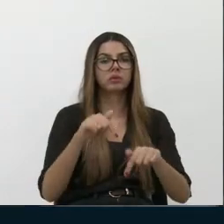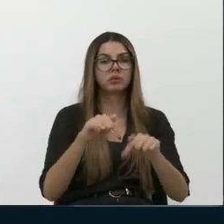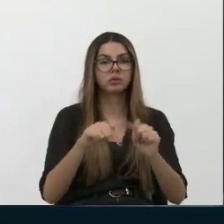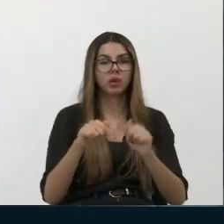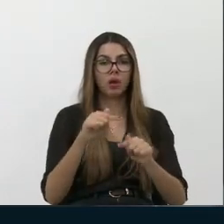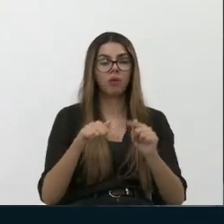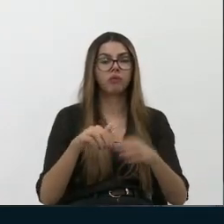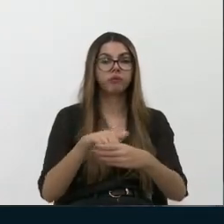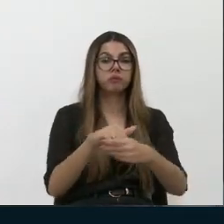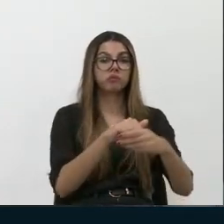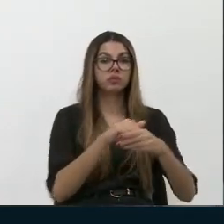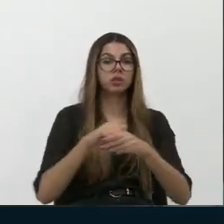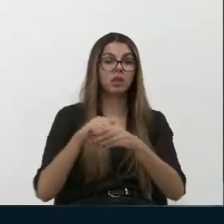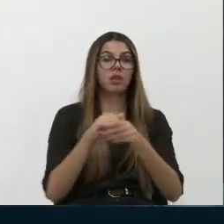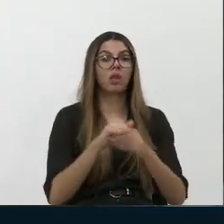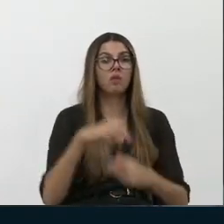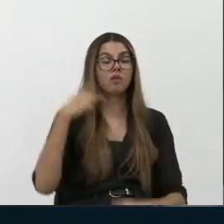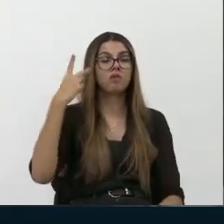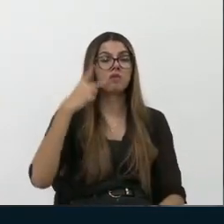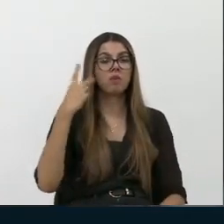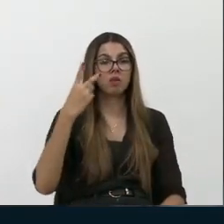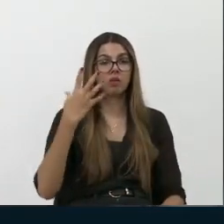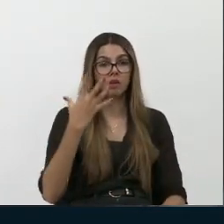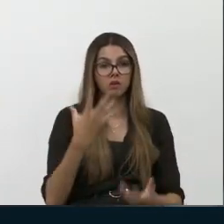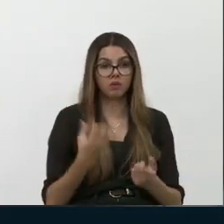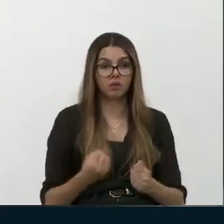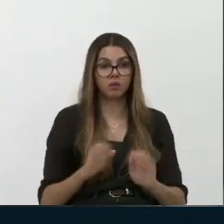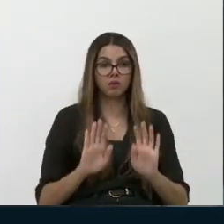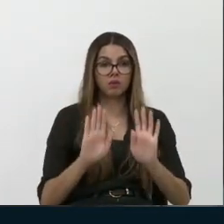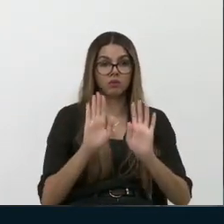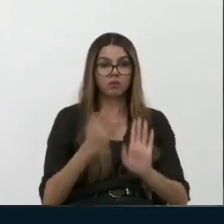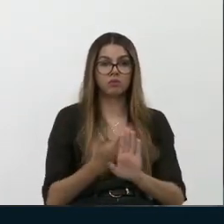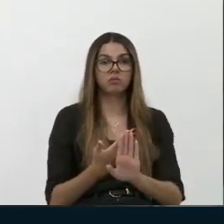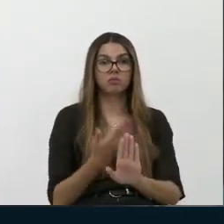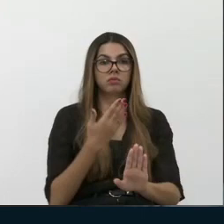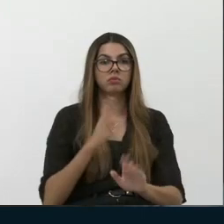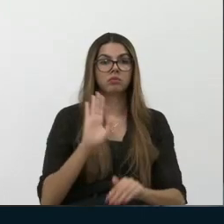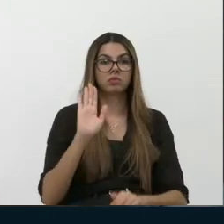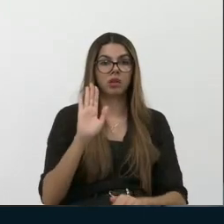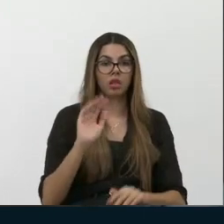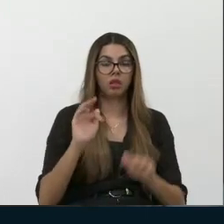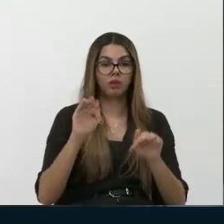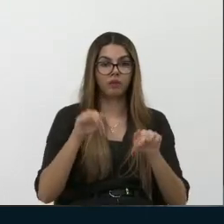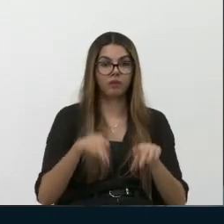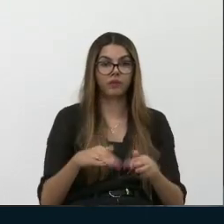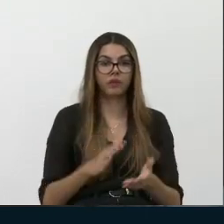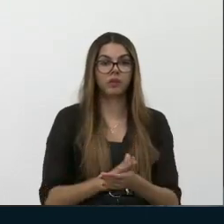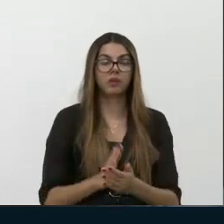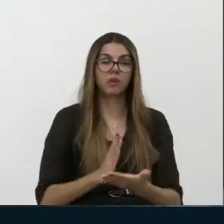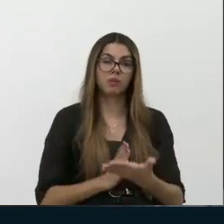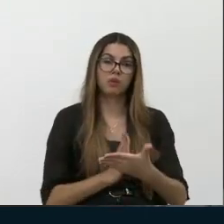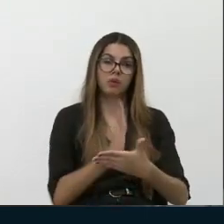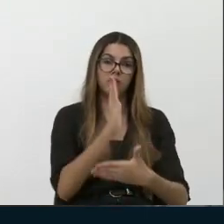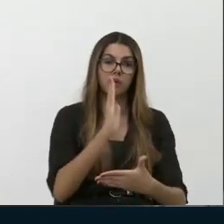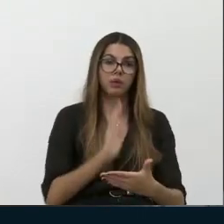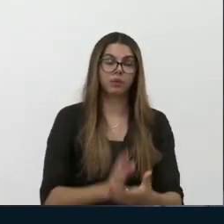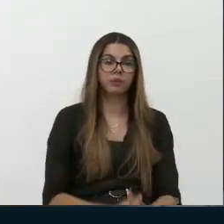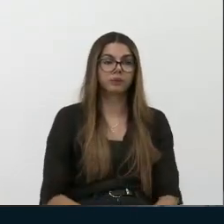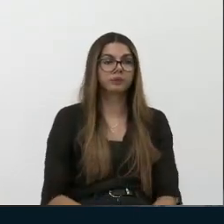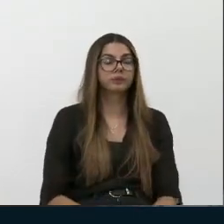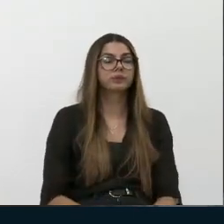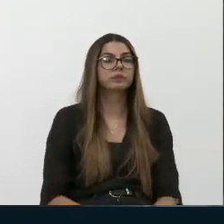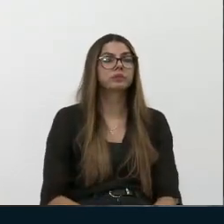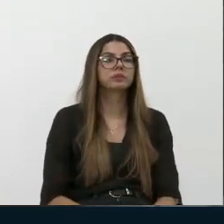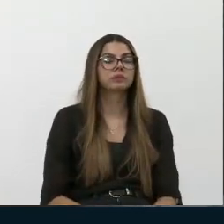em votação. Os vereadores favoráveis permaneçam como estão e os contrários se manifestem. Encerrada a votação, aprovado, encaminhe-se.